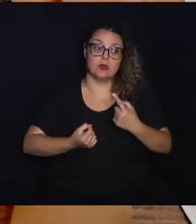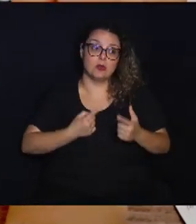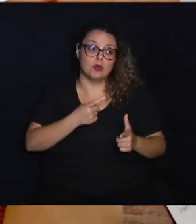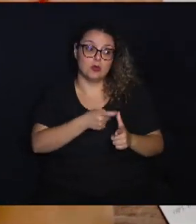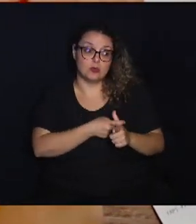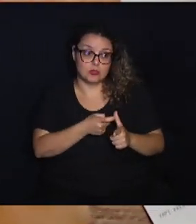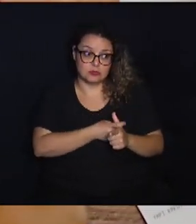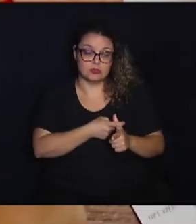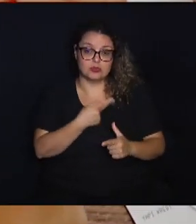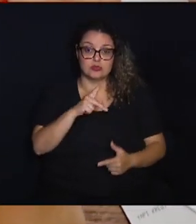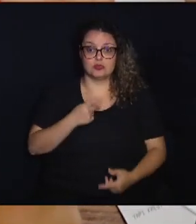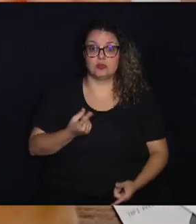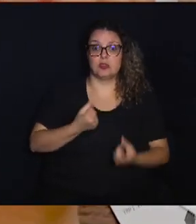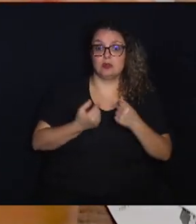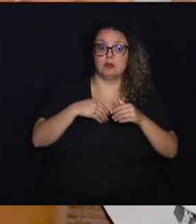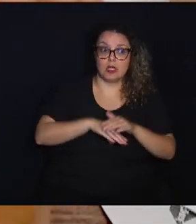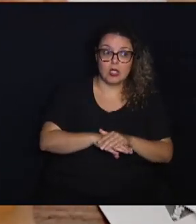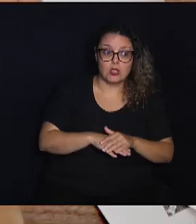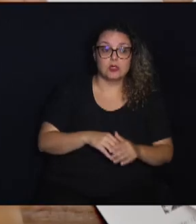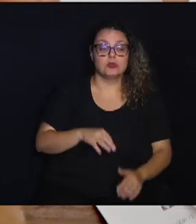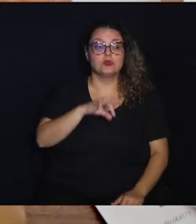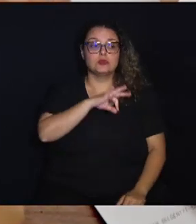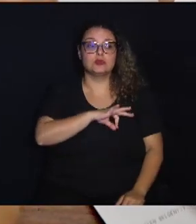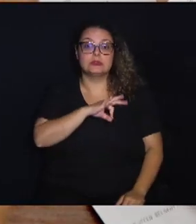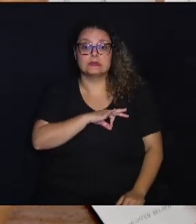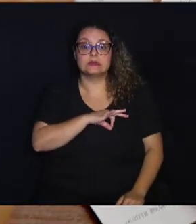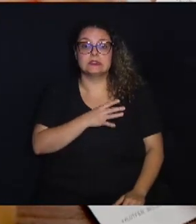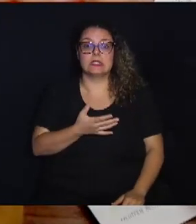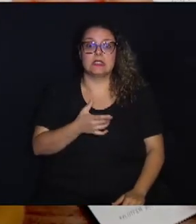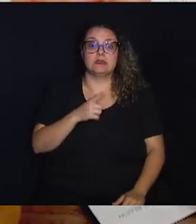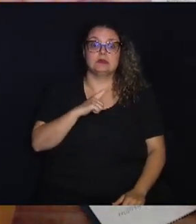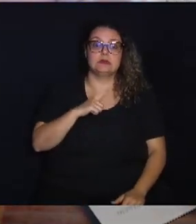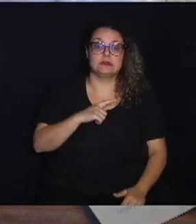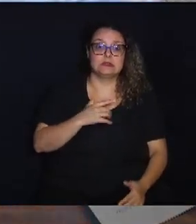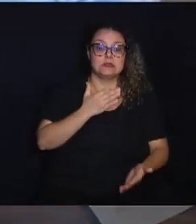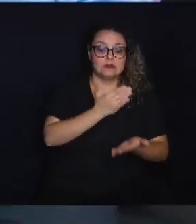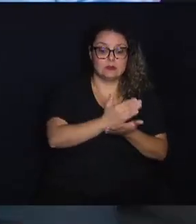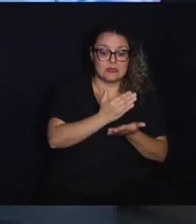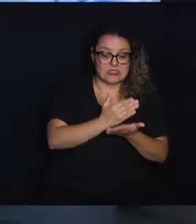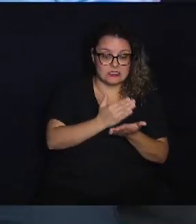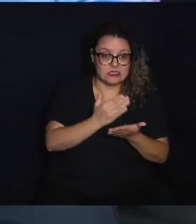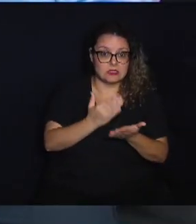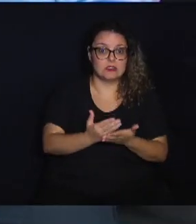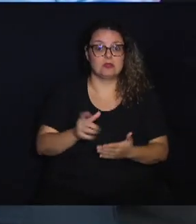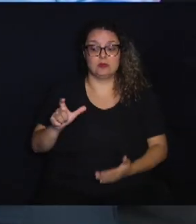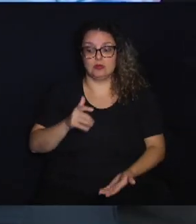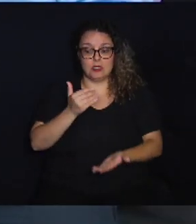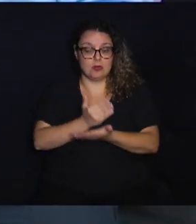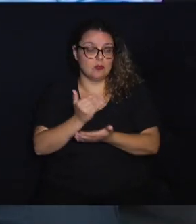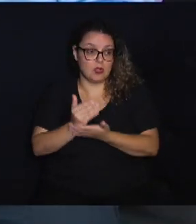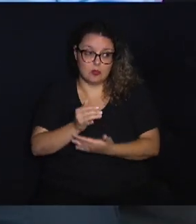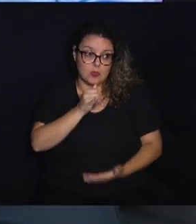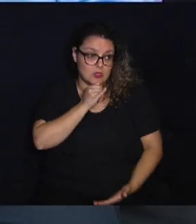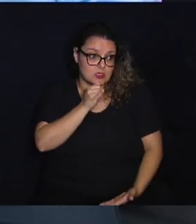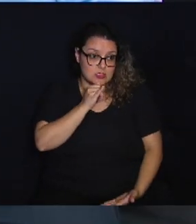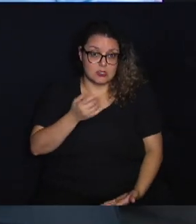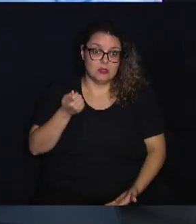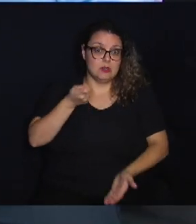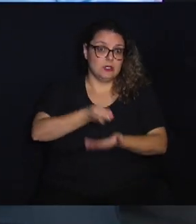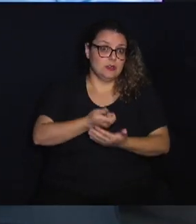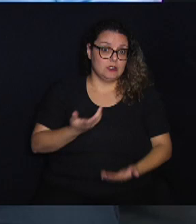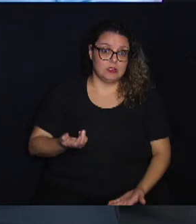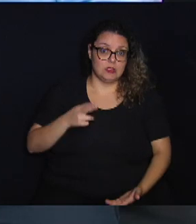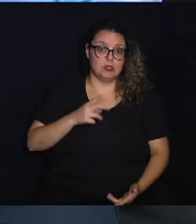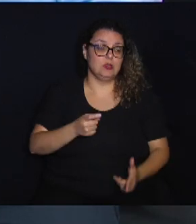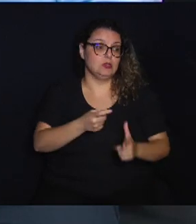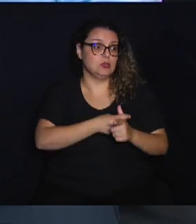sua reserva, o seu salário, ele está comprometido com parcelamentos, com cartão de crédito, por exemplo, ou alguma